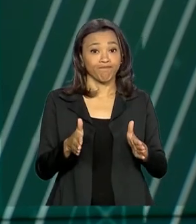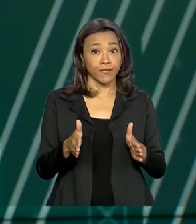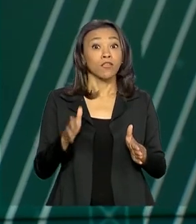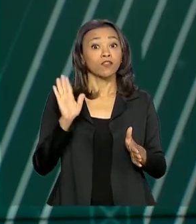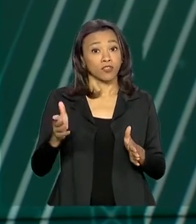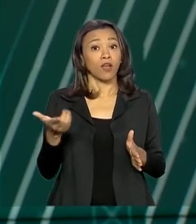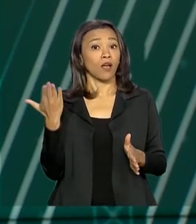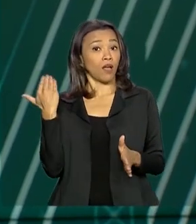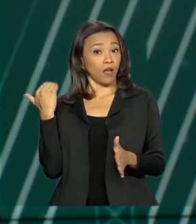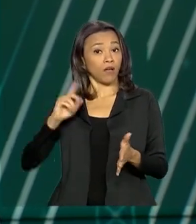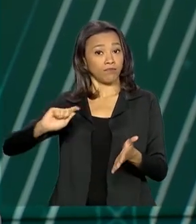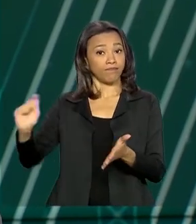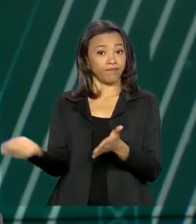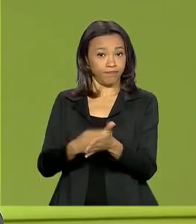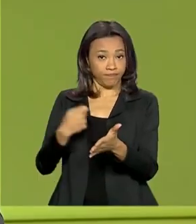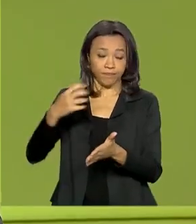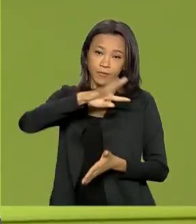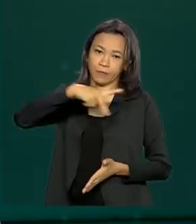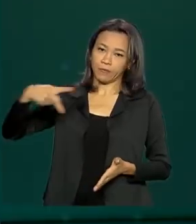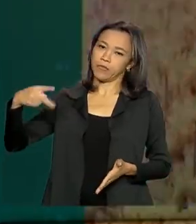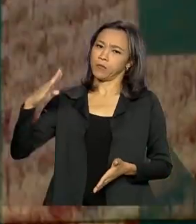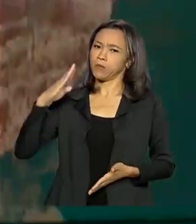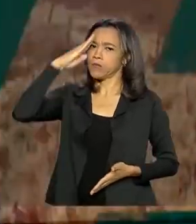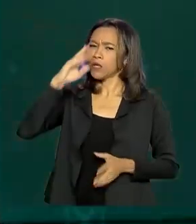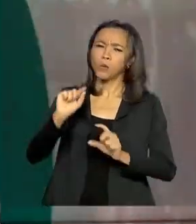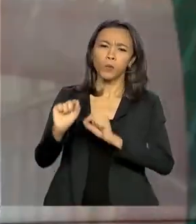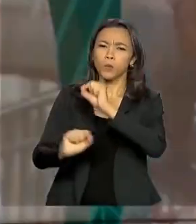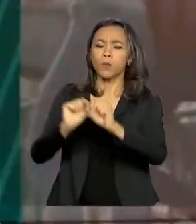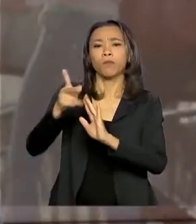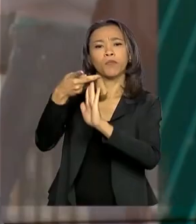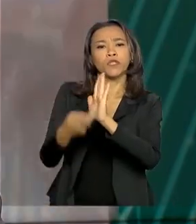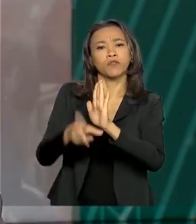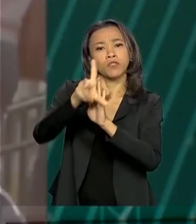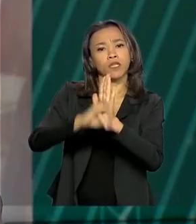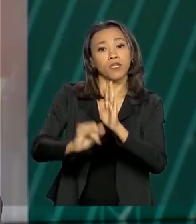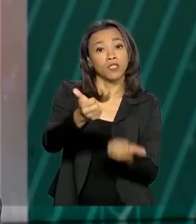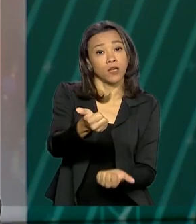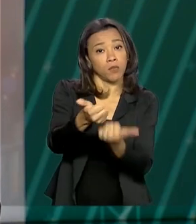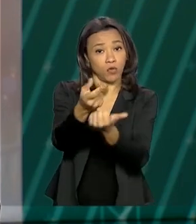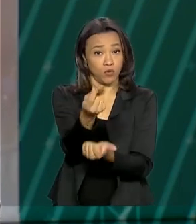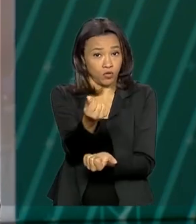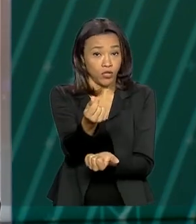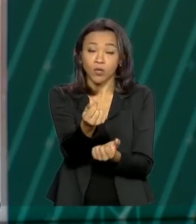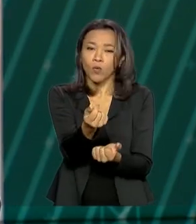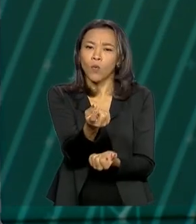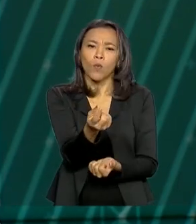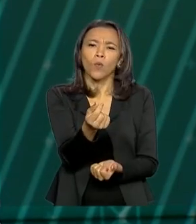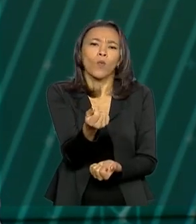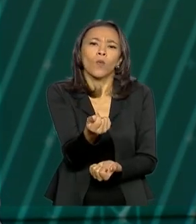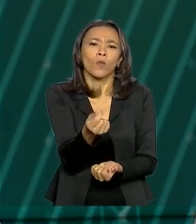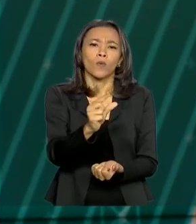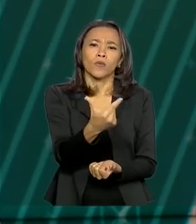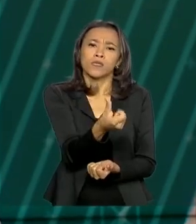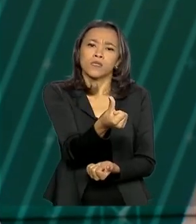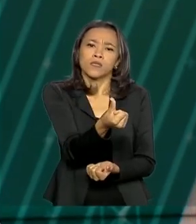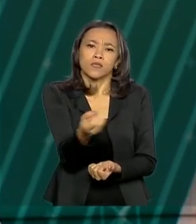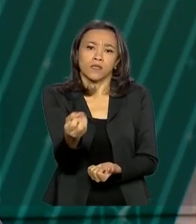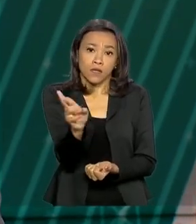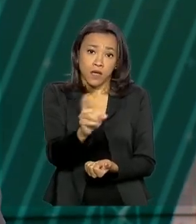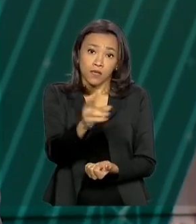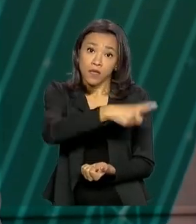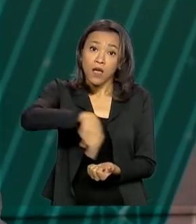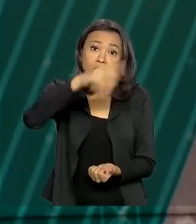e foi sancionado pelo presidente jair bolsonaro o projeto de lei de auxílio emergencial de 600 reais aos trabalhadores